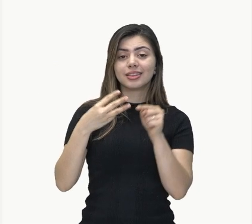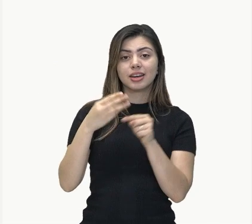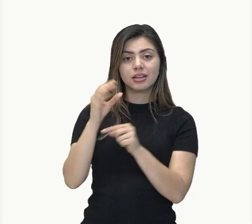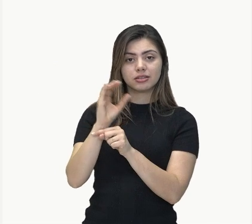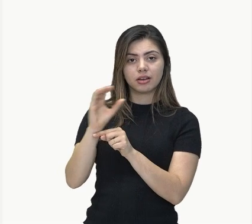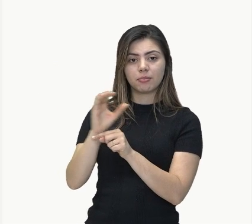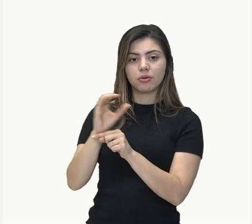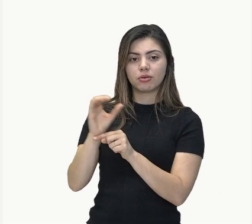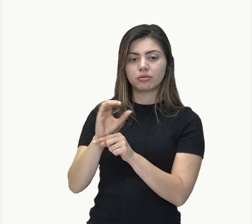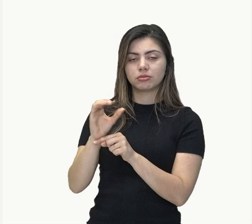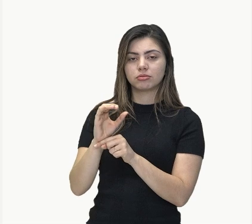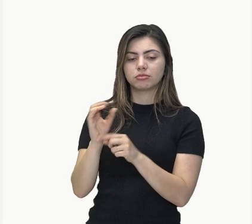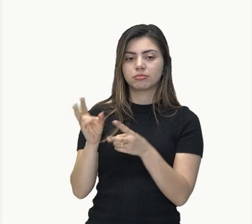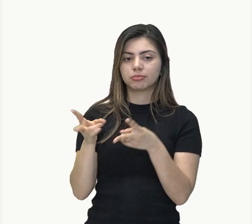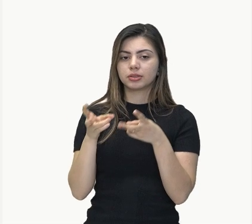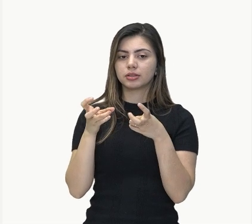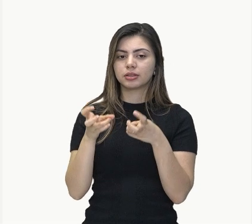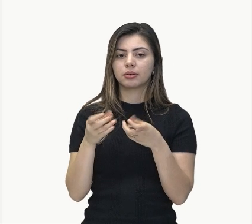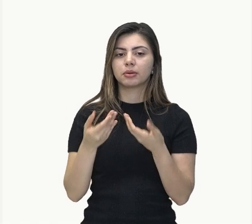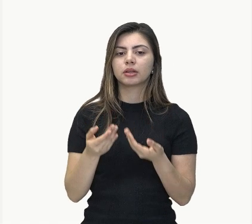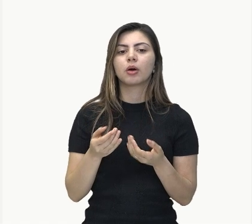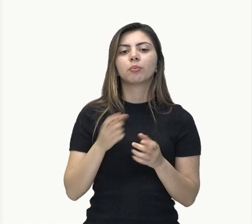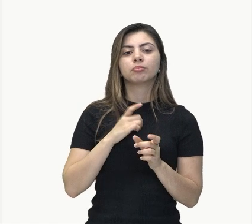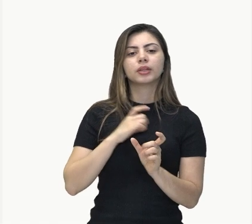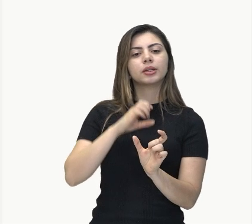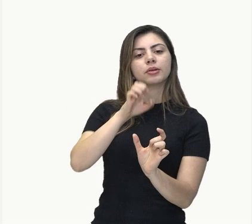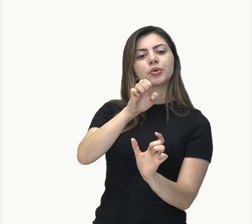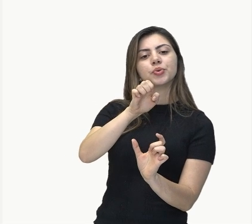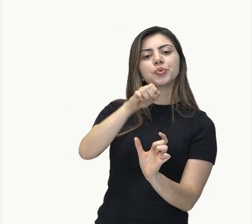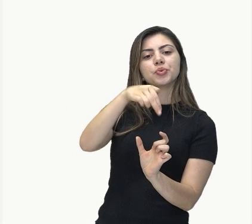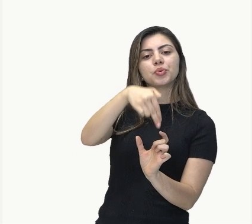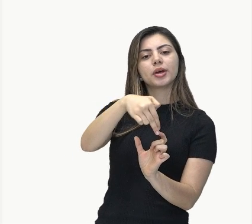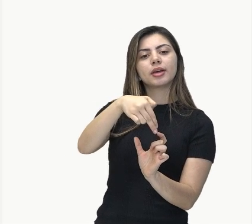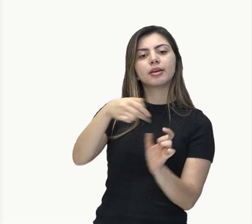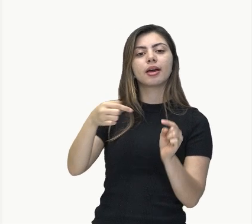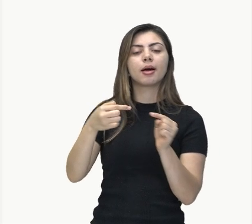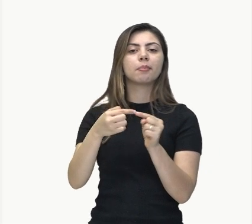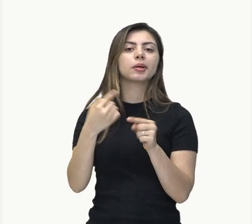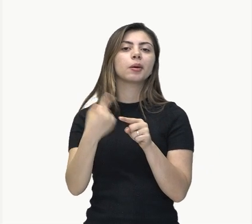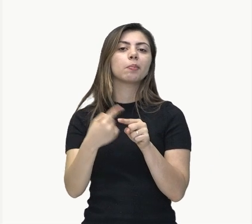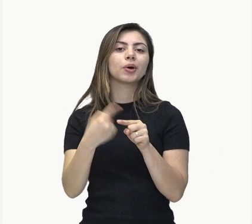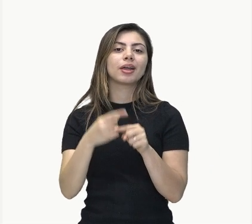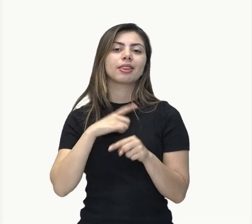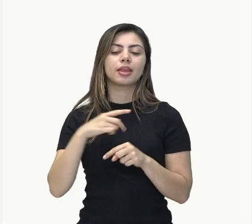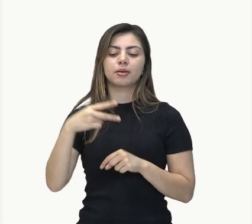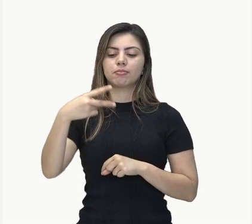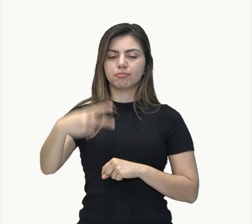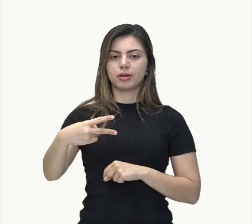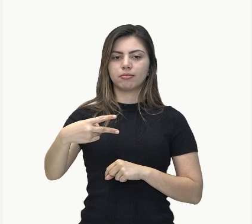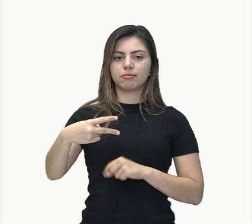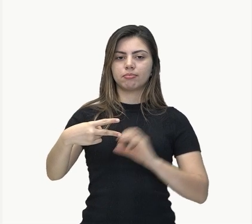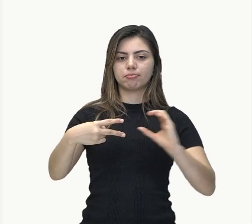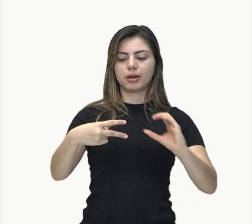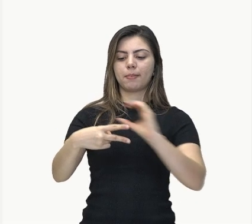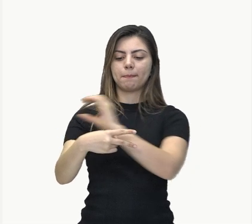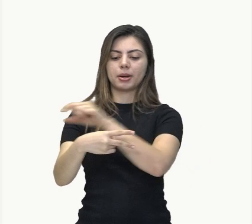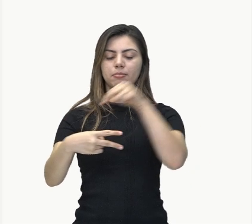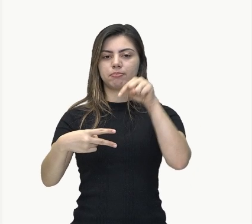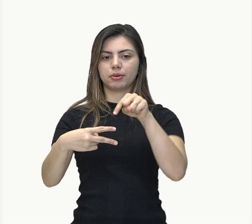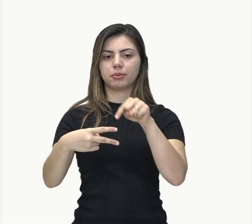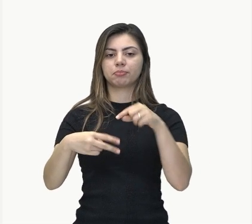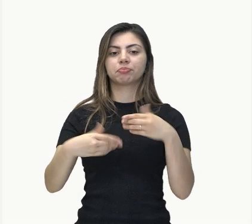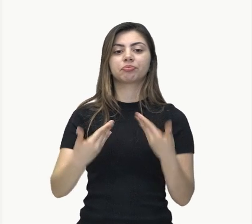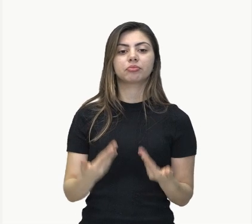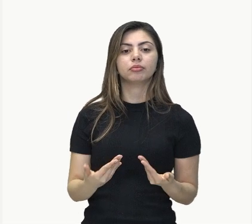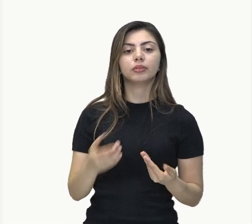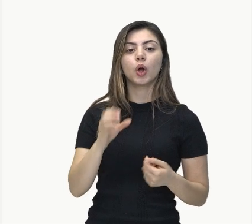carbonos. Esse em aqui, gente, é da ligação dupla. E esse O aqui é porque